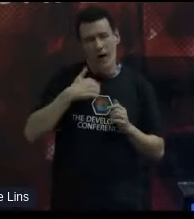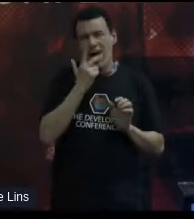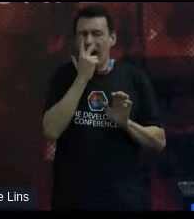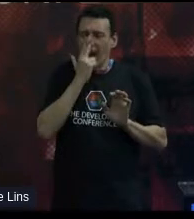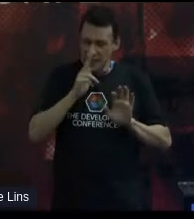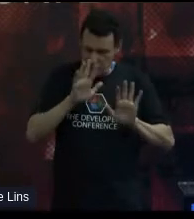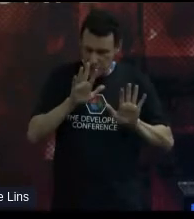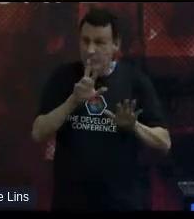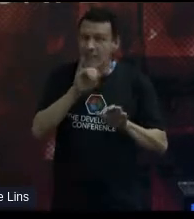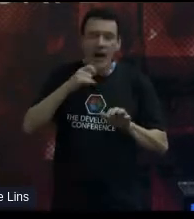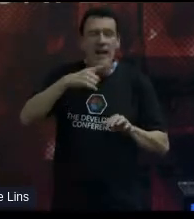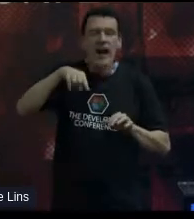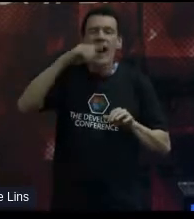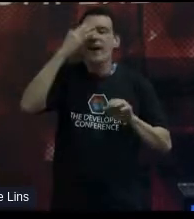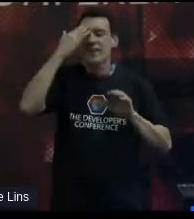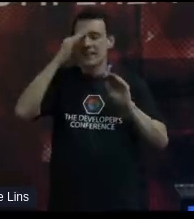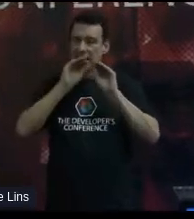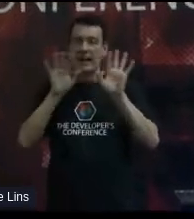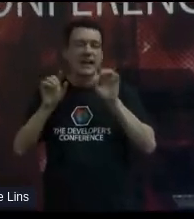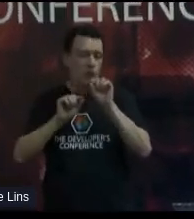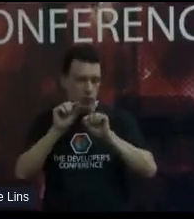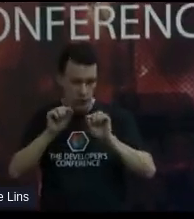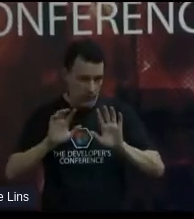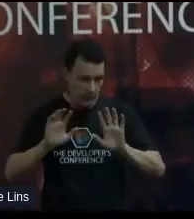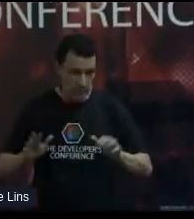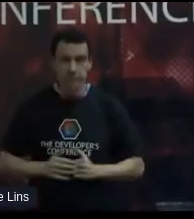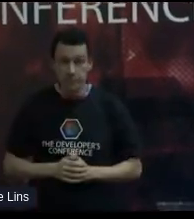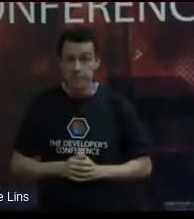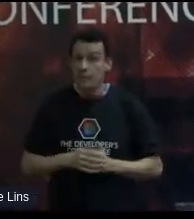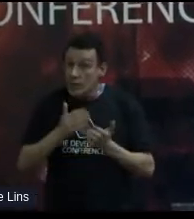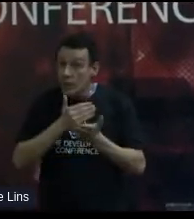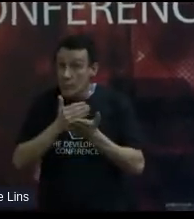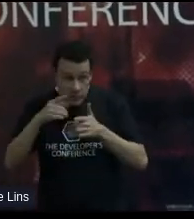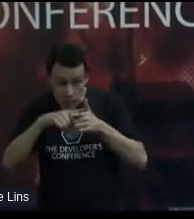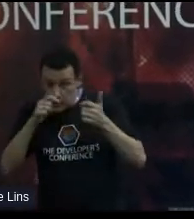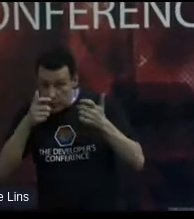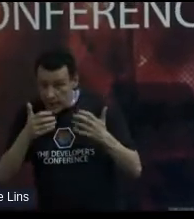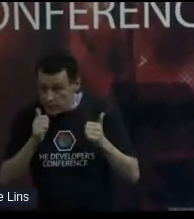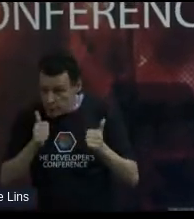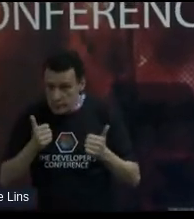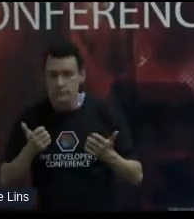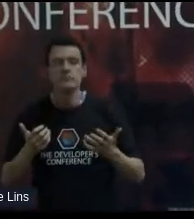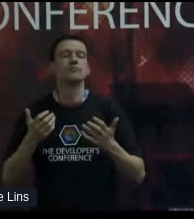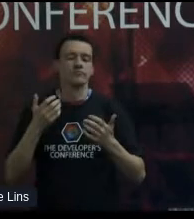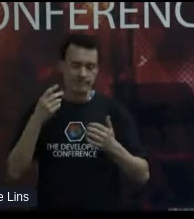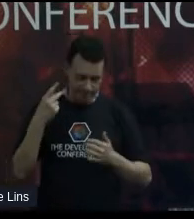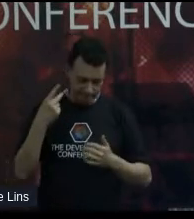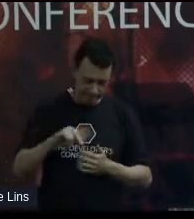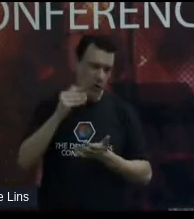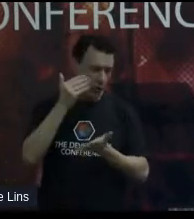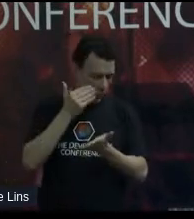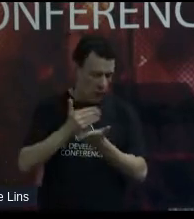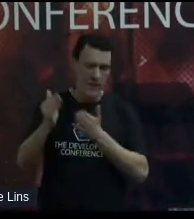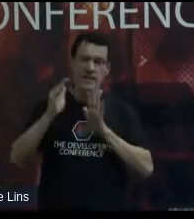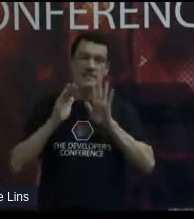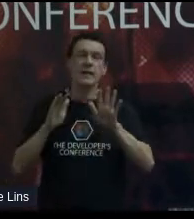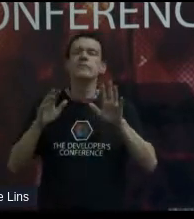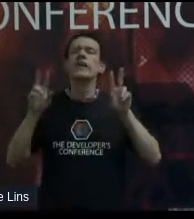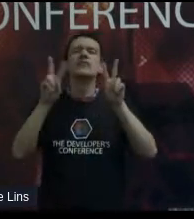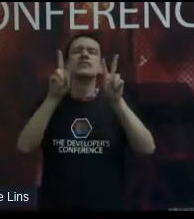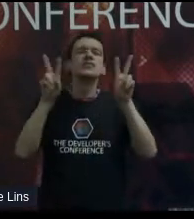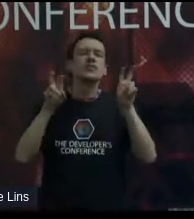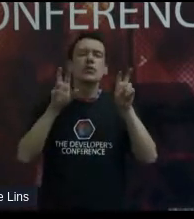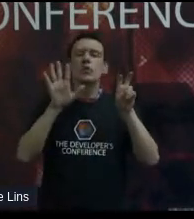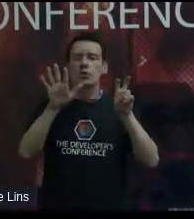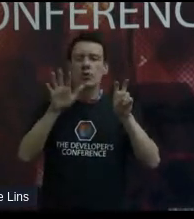da questão. Boa. E aí, vamos Então, para o primeiro desses problemas, Mal? vai lá, título sem semântica. Conta aí para a galera. Quais são os